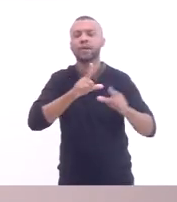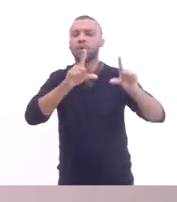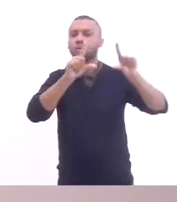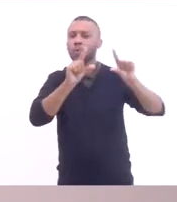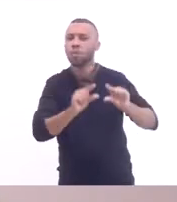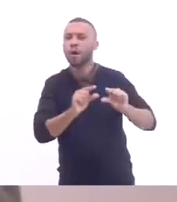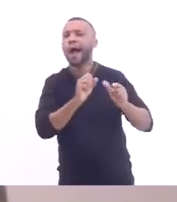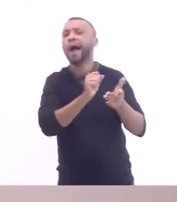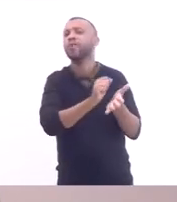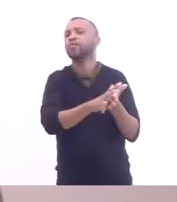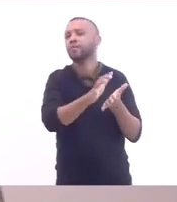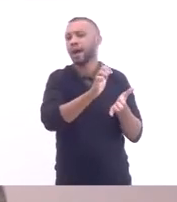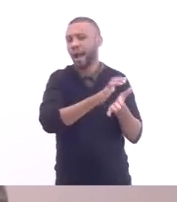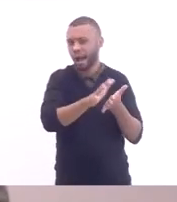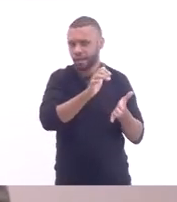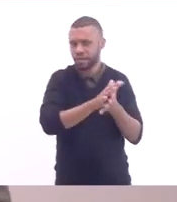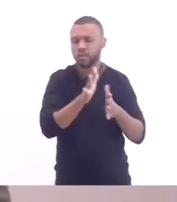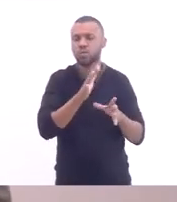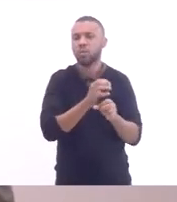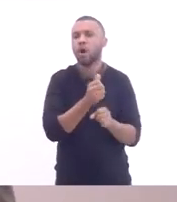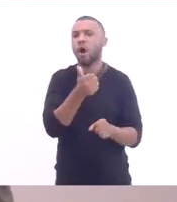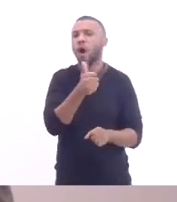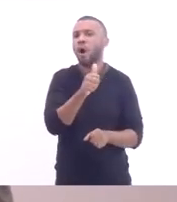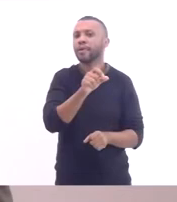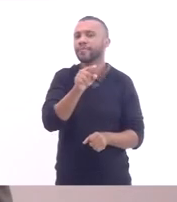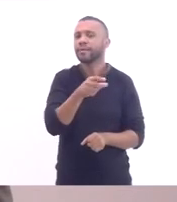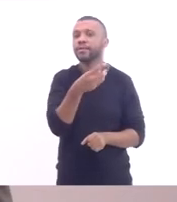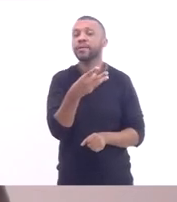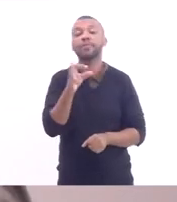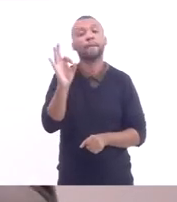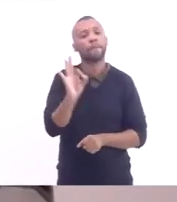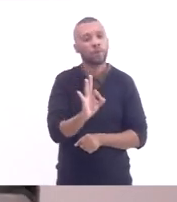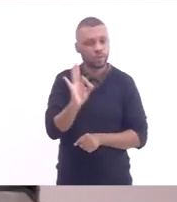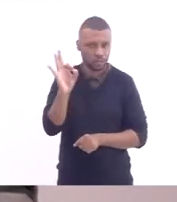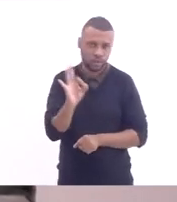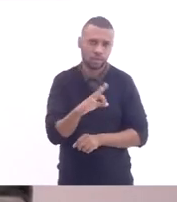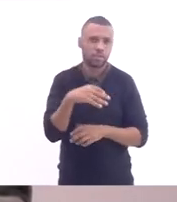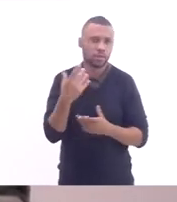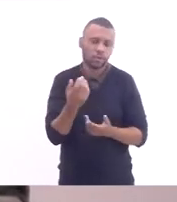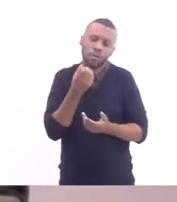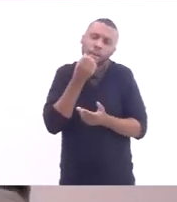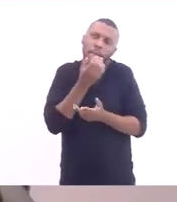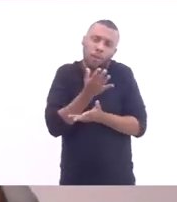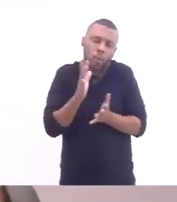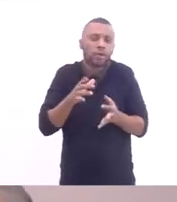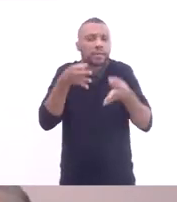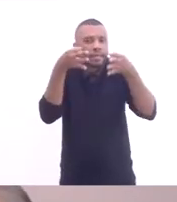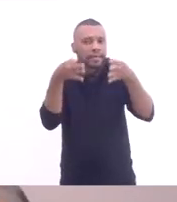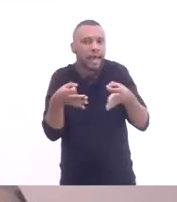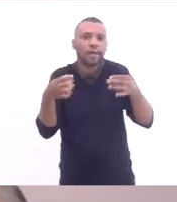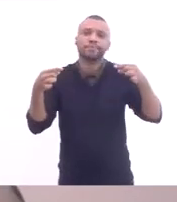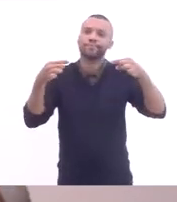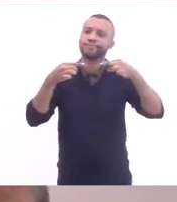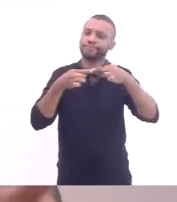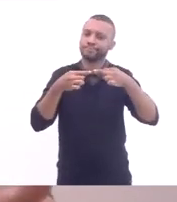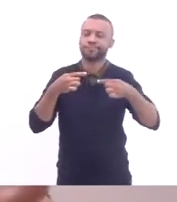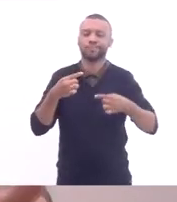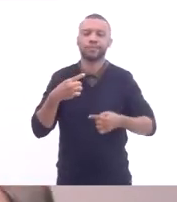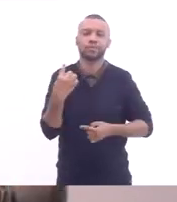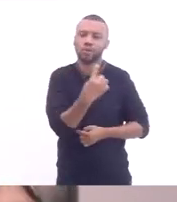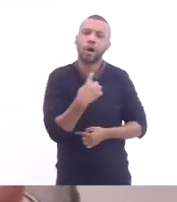reduzir as despesas em 11,3%. Então, nada mais correto e coerente de que